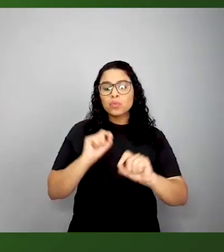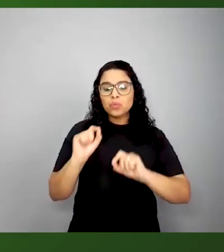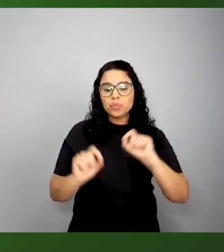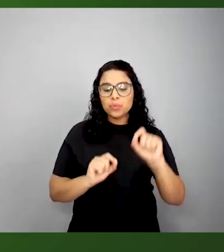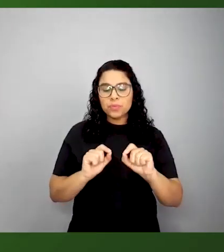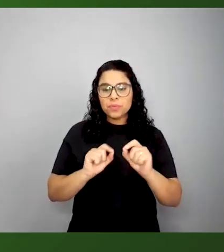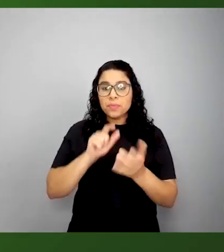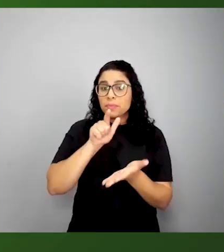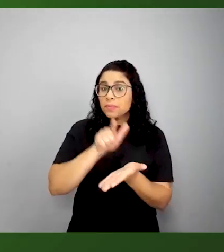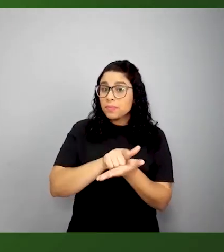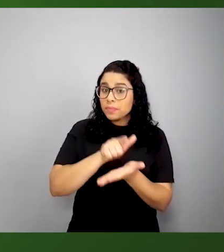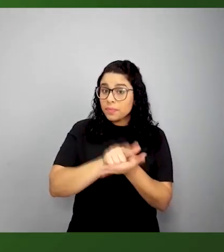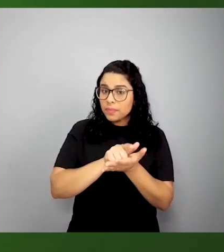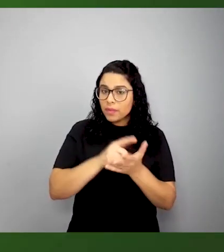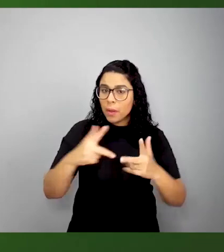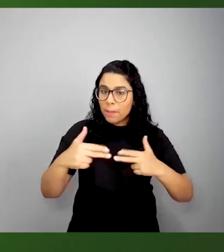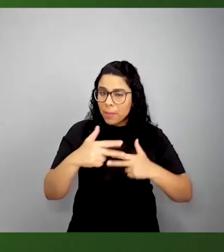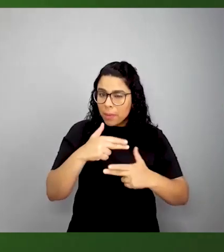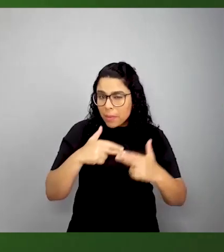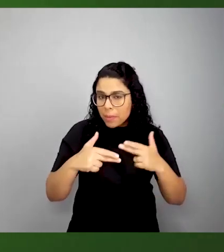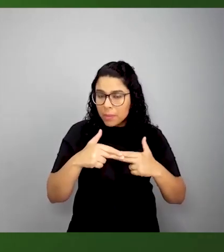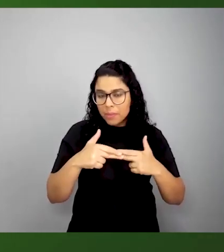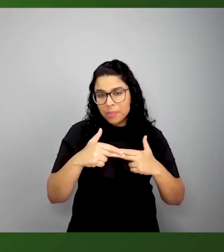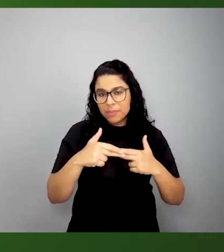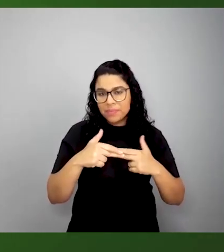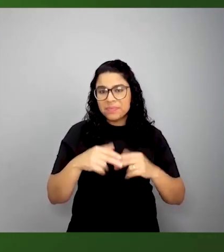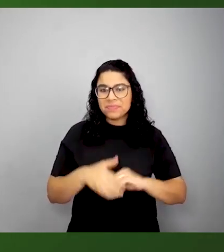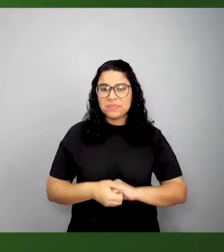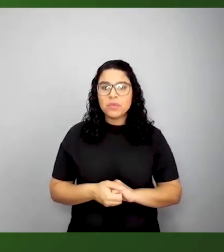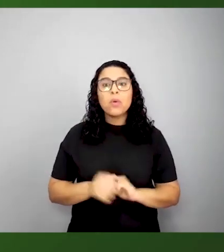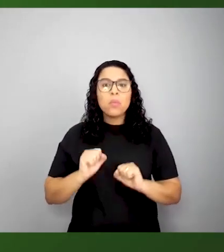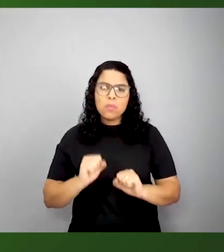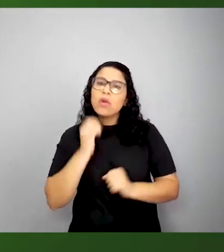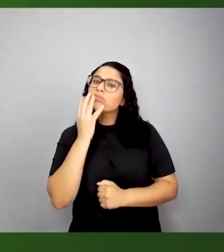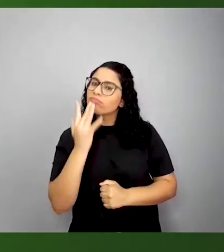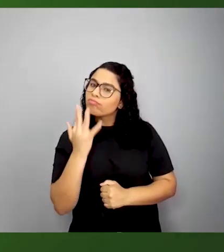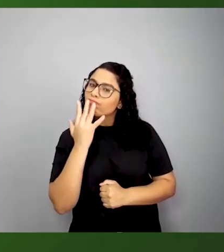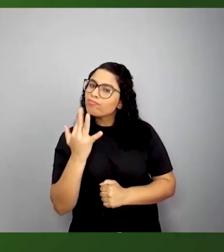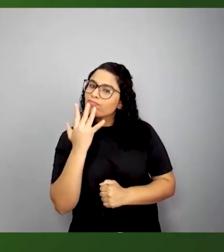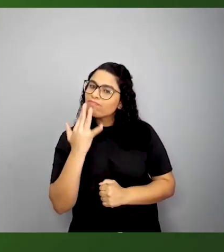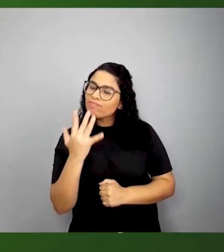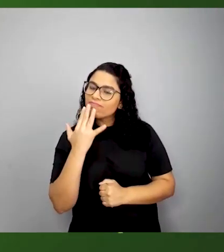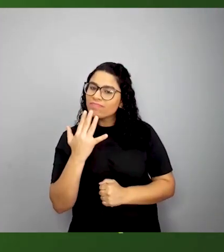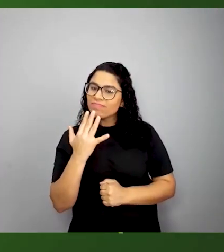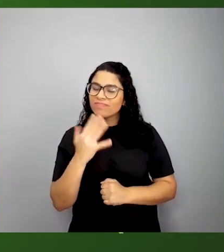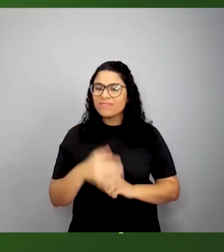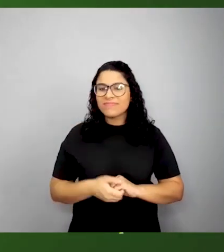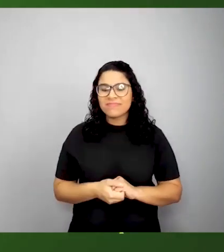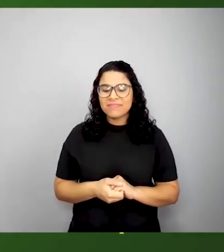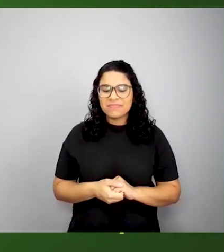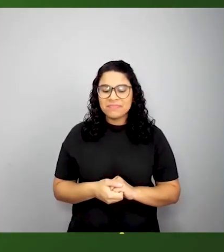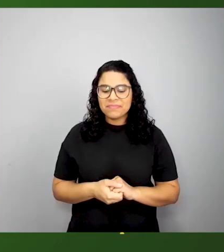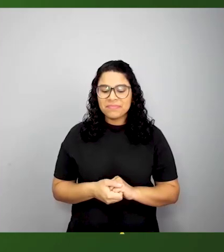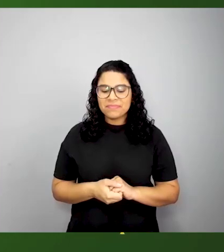de papeizinhos picados, pode ser colorido se tiver,